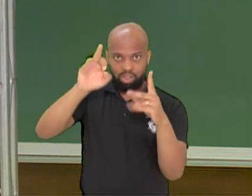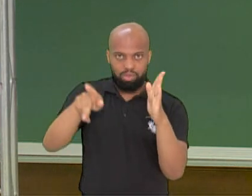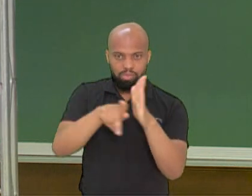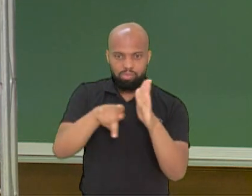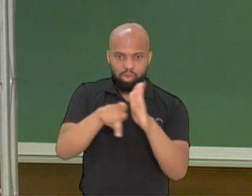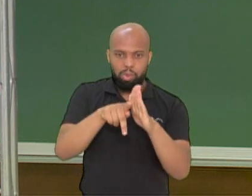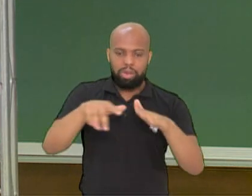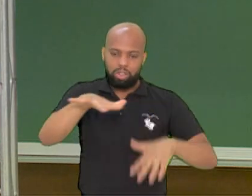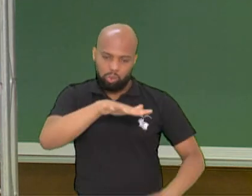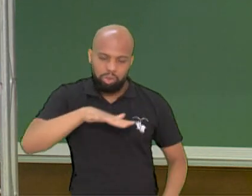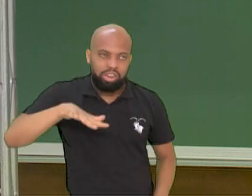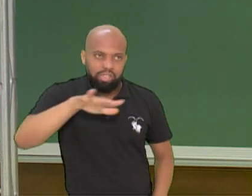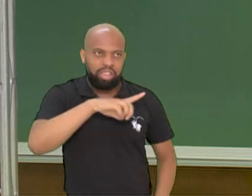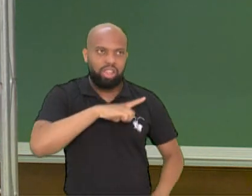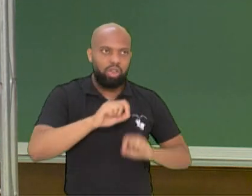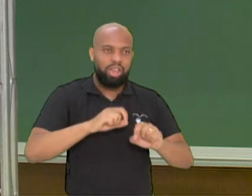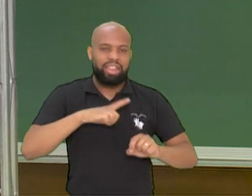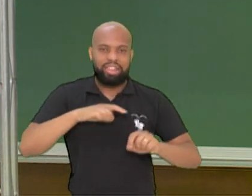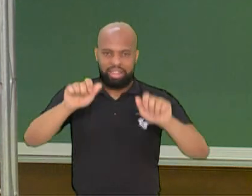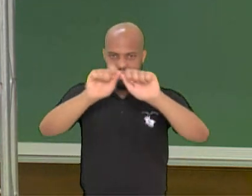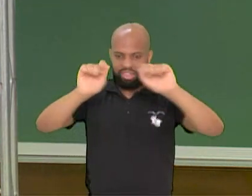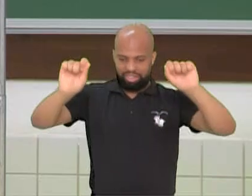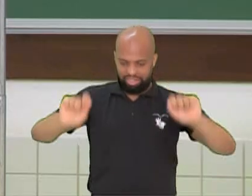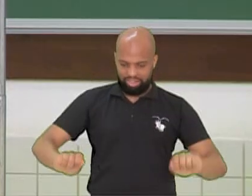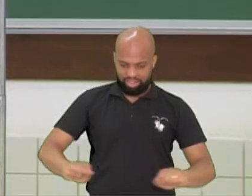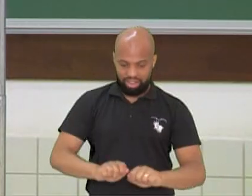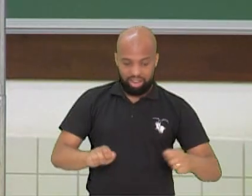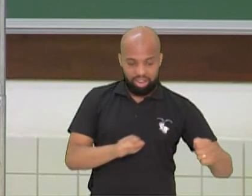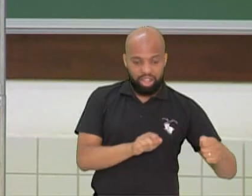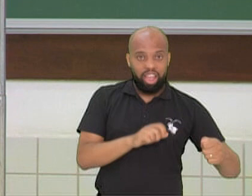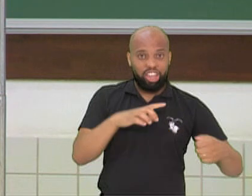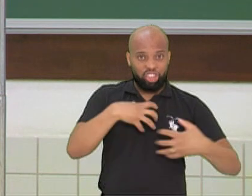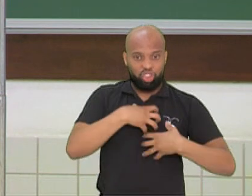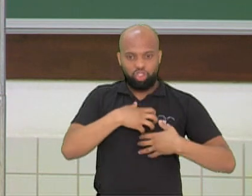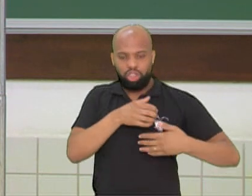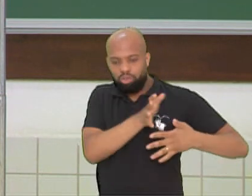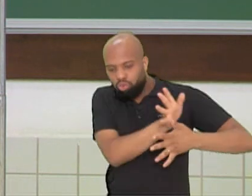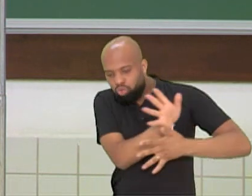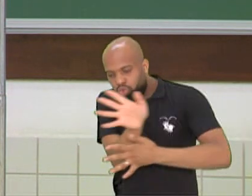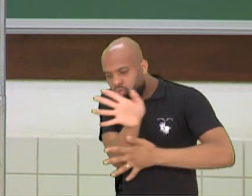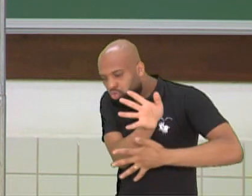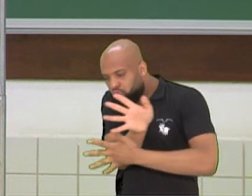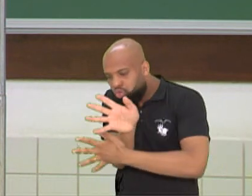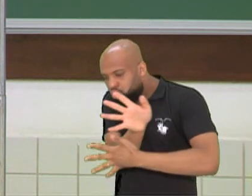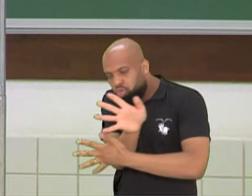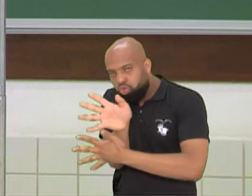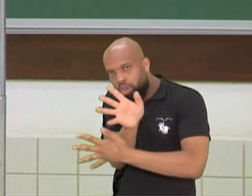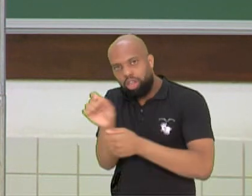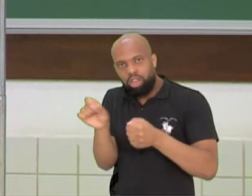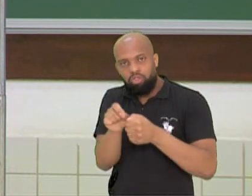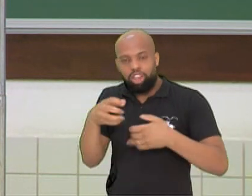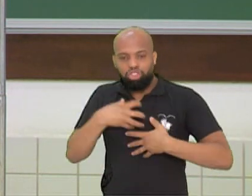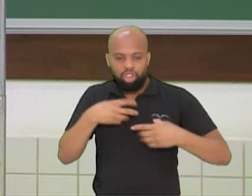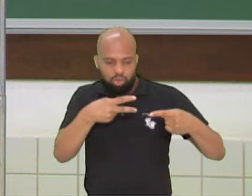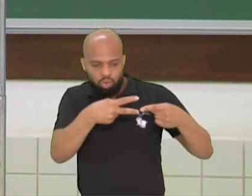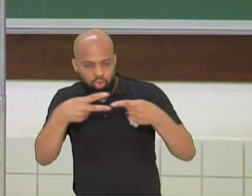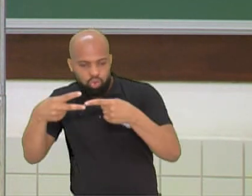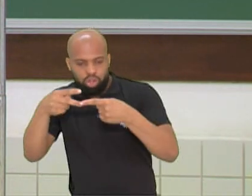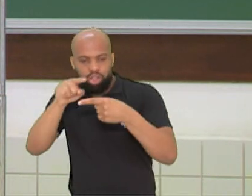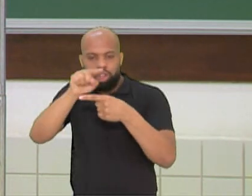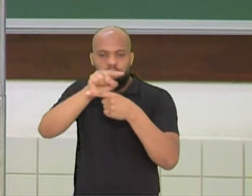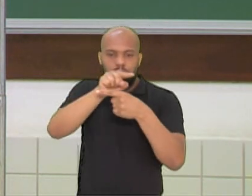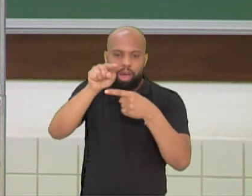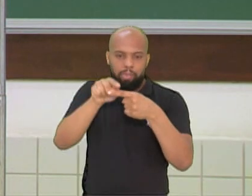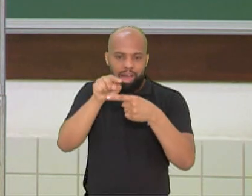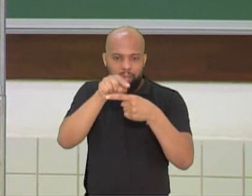emparelhado, né, passando paralelamente ao vetor normal, ângulo de 0 graus, ok? Se for ângulo de 0 graus, o